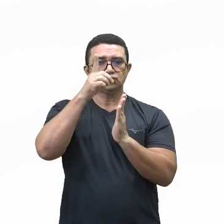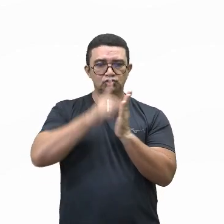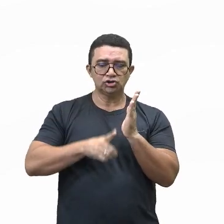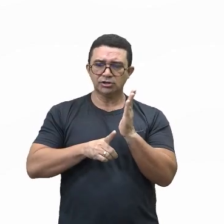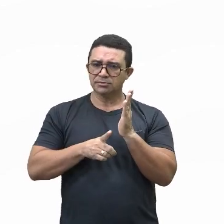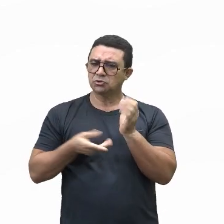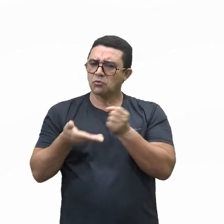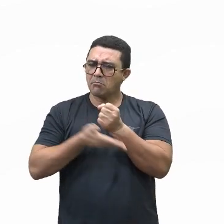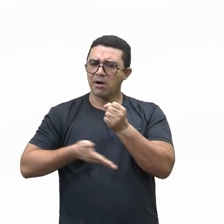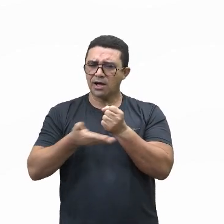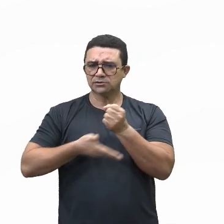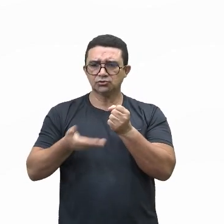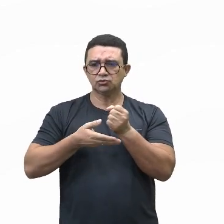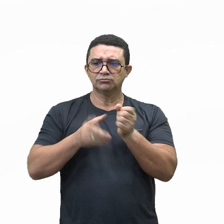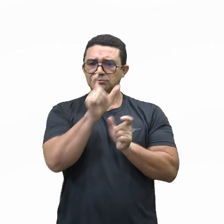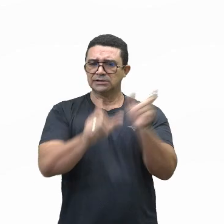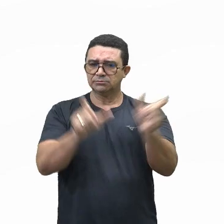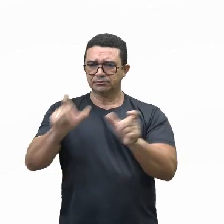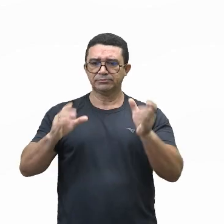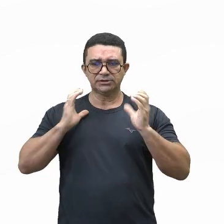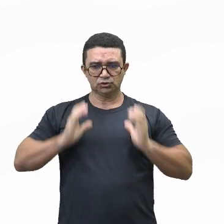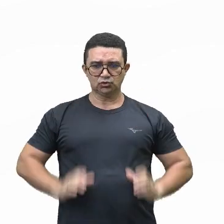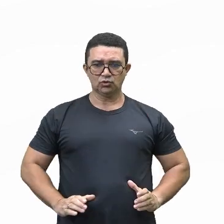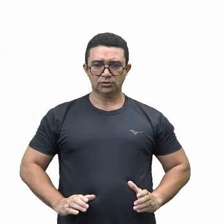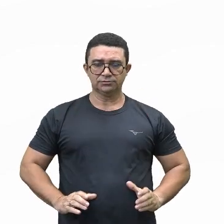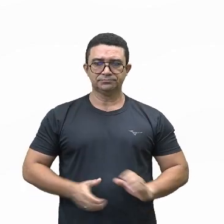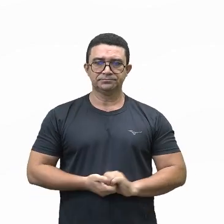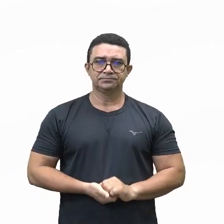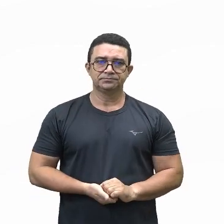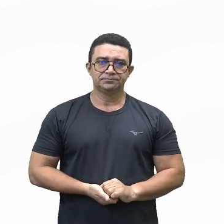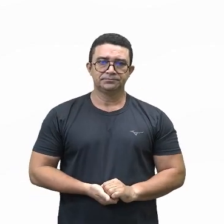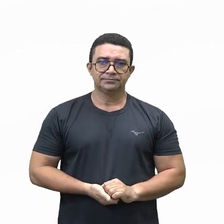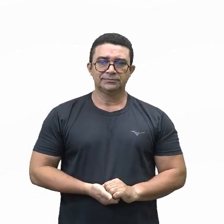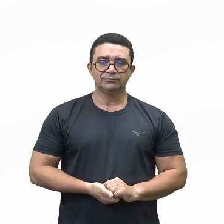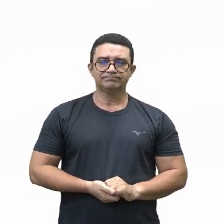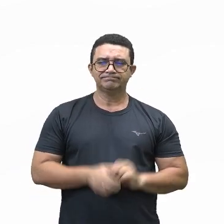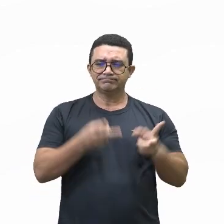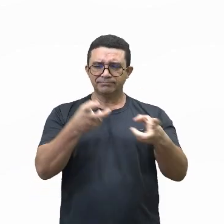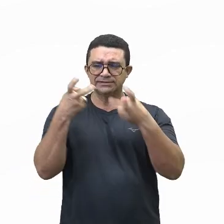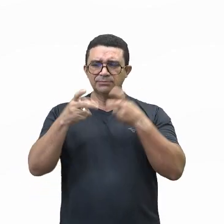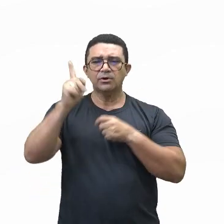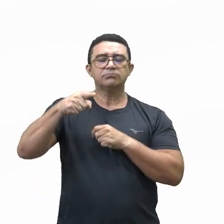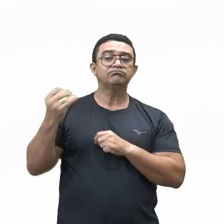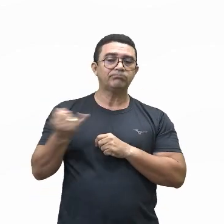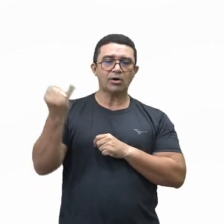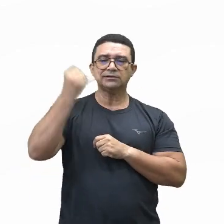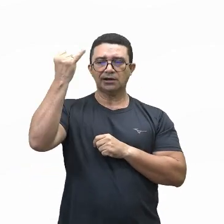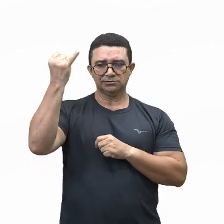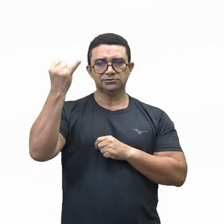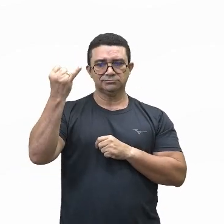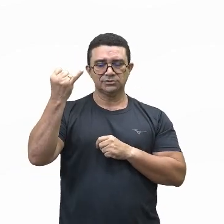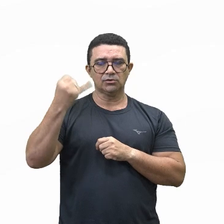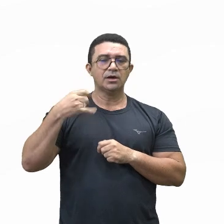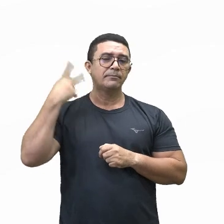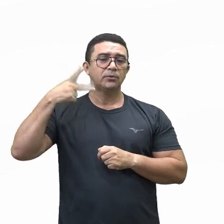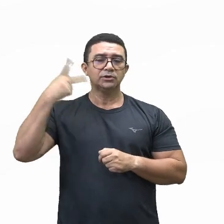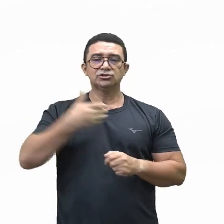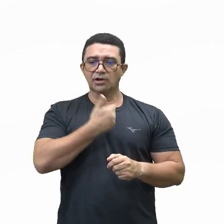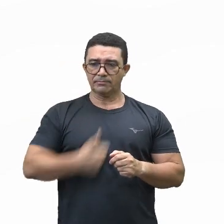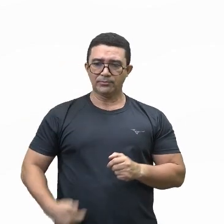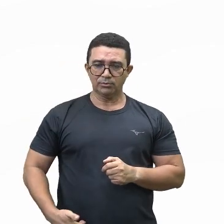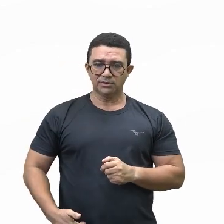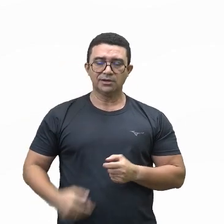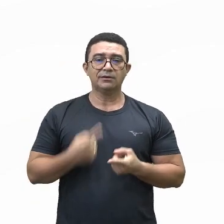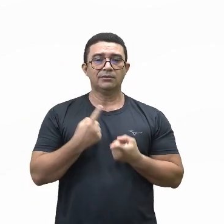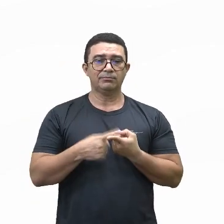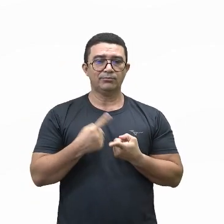direitos fundamentais de cidadania. Então, vejam lá como é importante políticas públicas e cidadania, porque uma